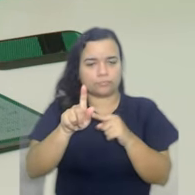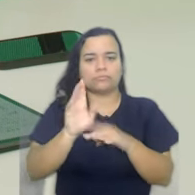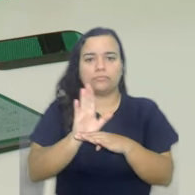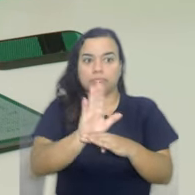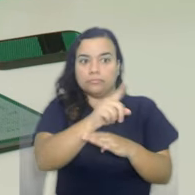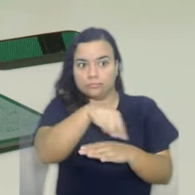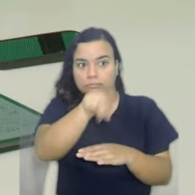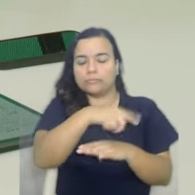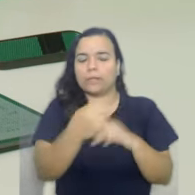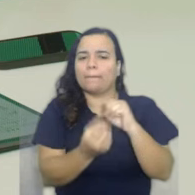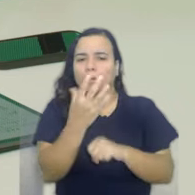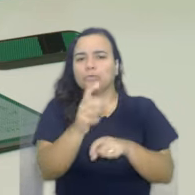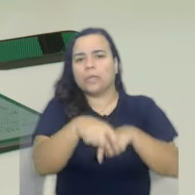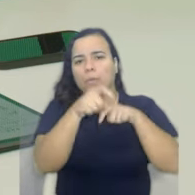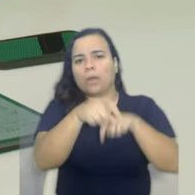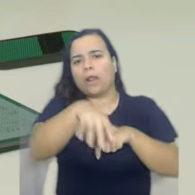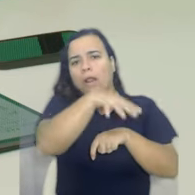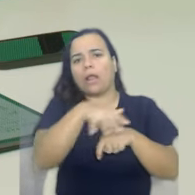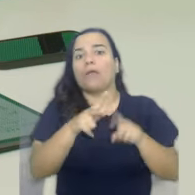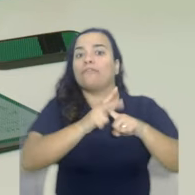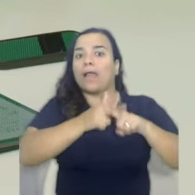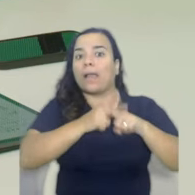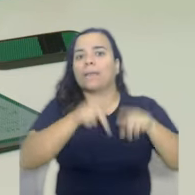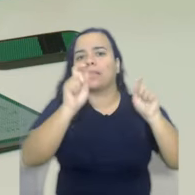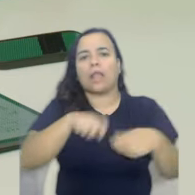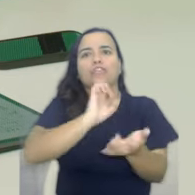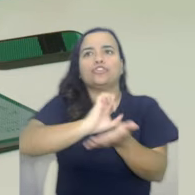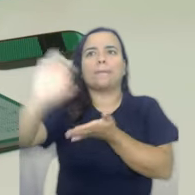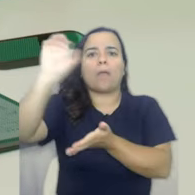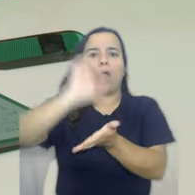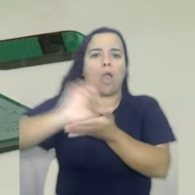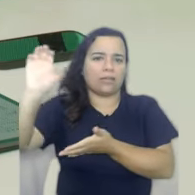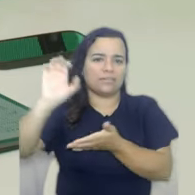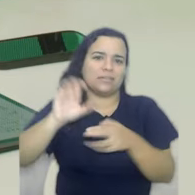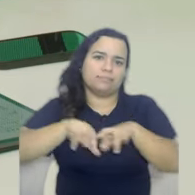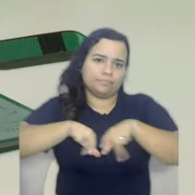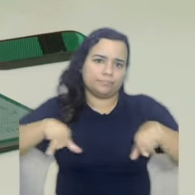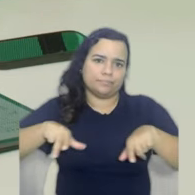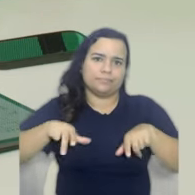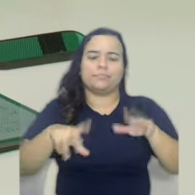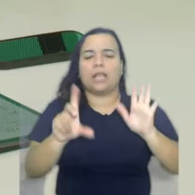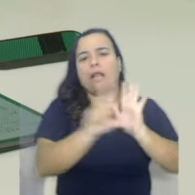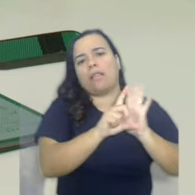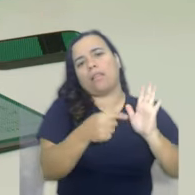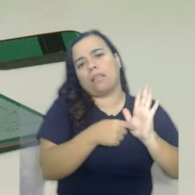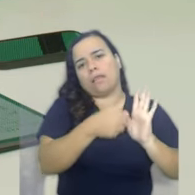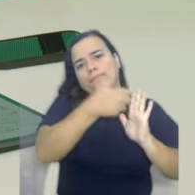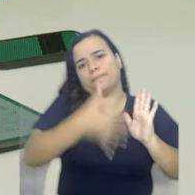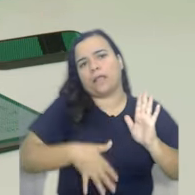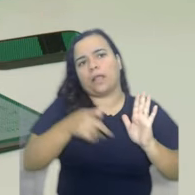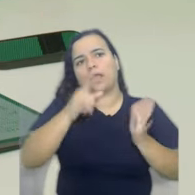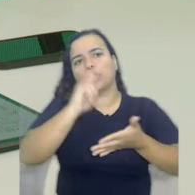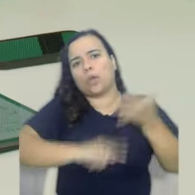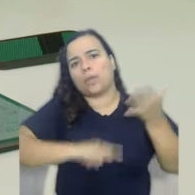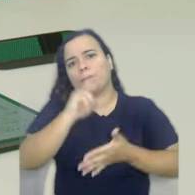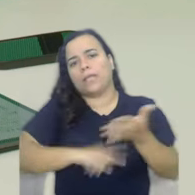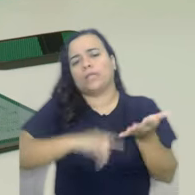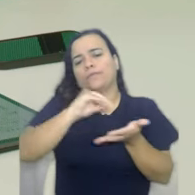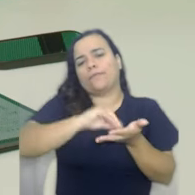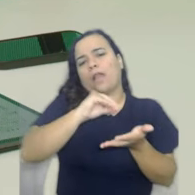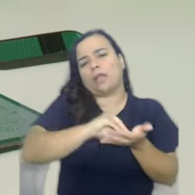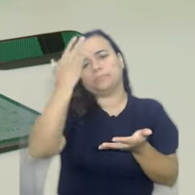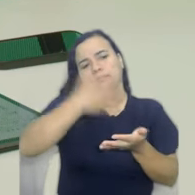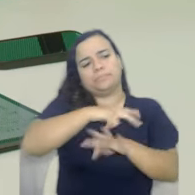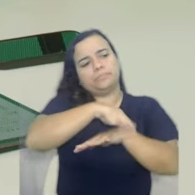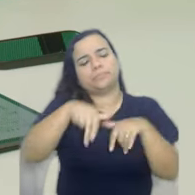uma ferramenta para ele poder exportar né não adianta a a legislação prever que ah precisa ter um documento aqui que comprove que não teve